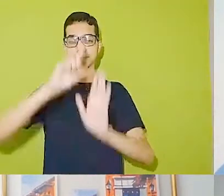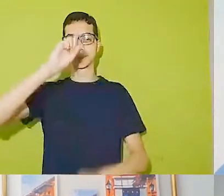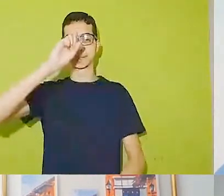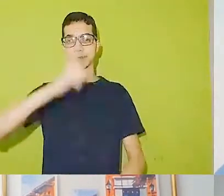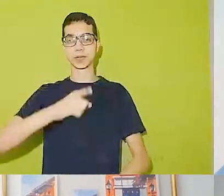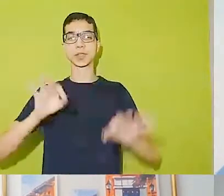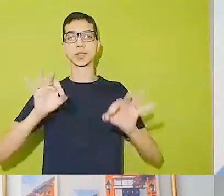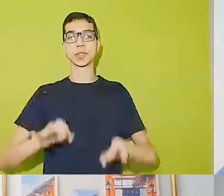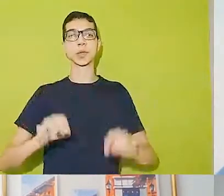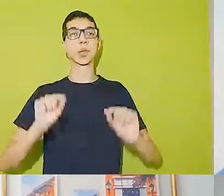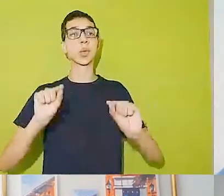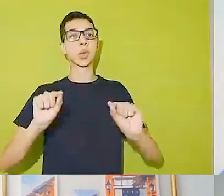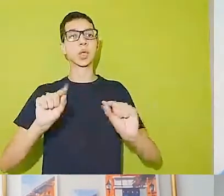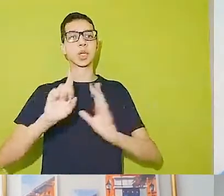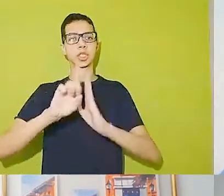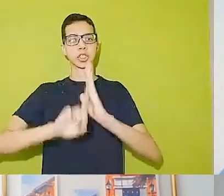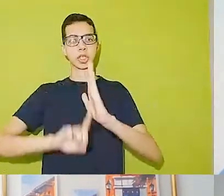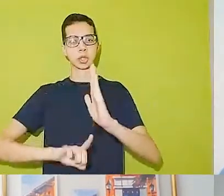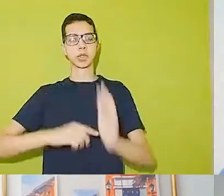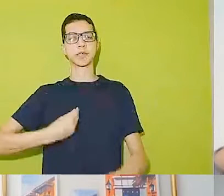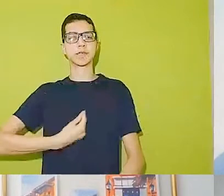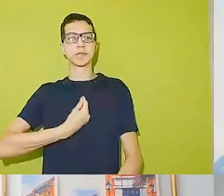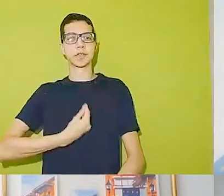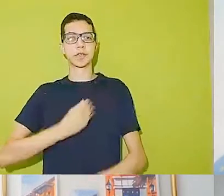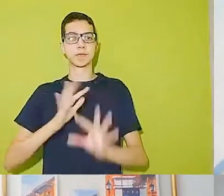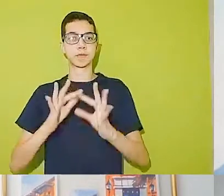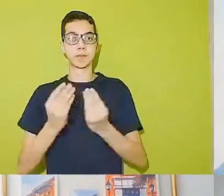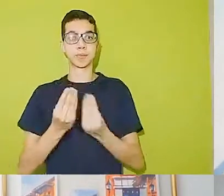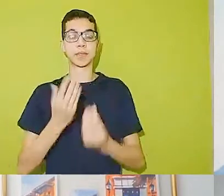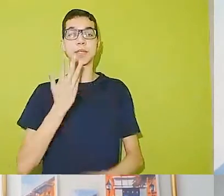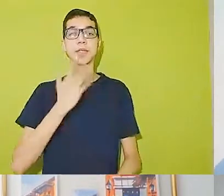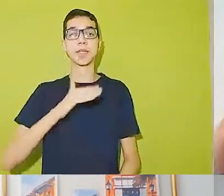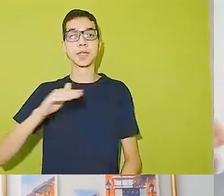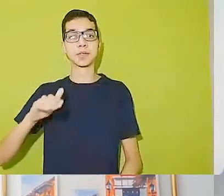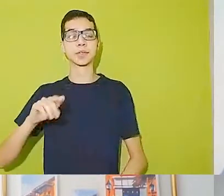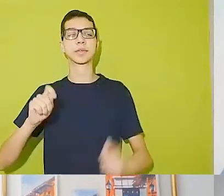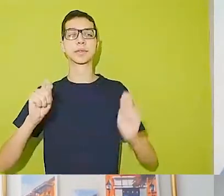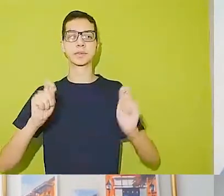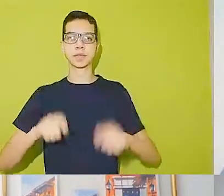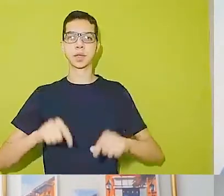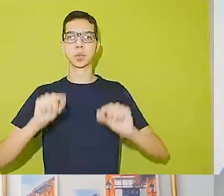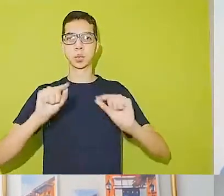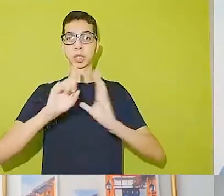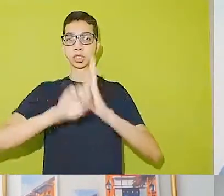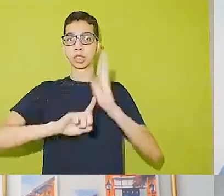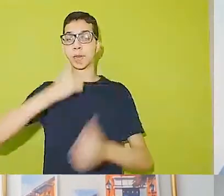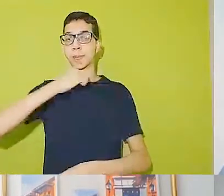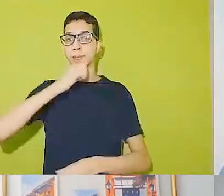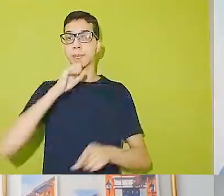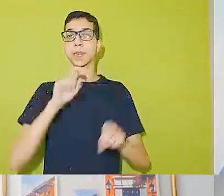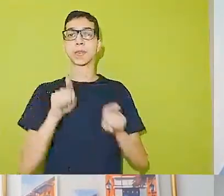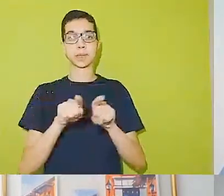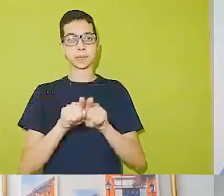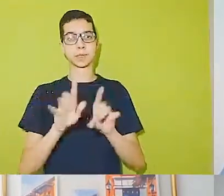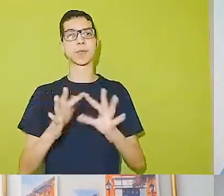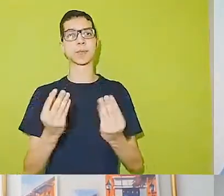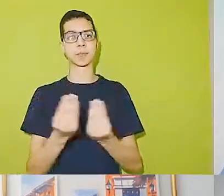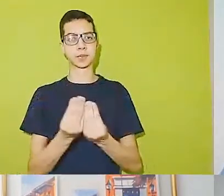à convivência familiar da criança, ela é compatível com os direitos de sua mãe e de sua família.